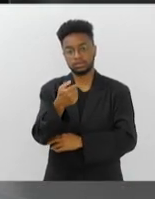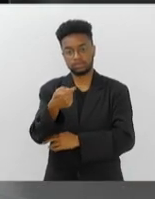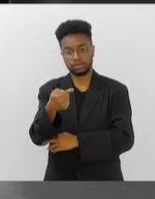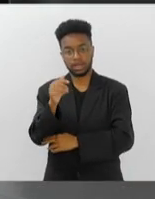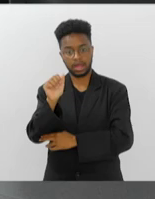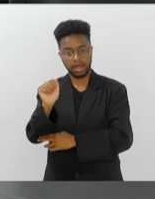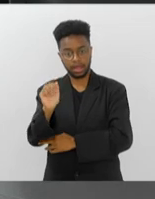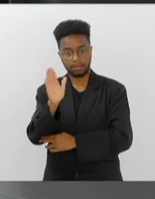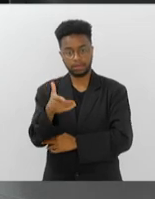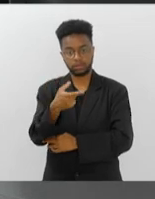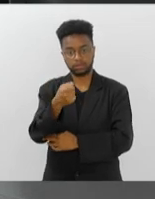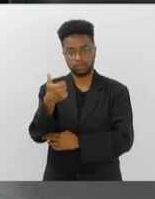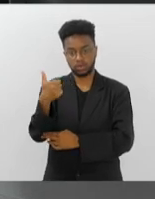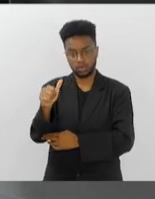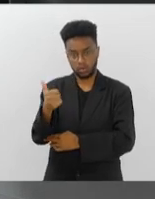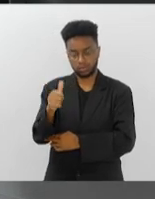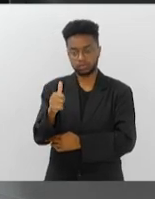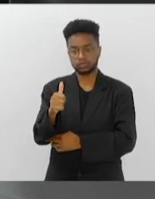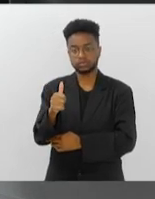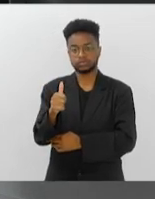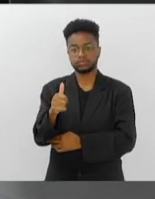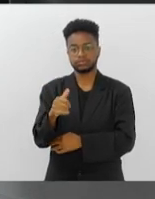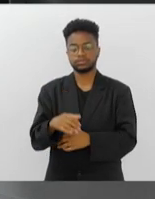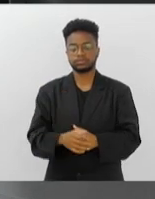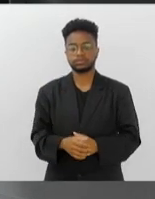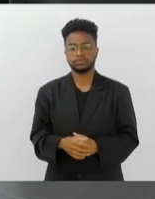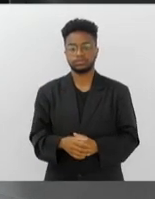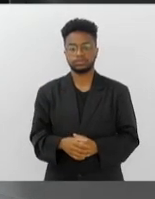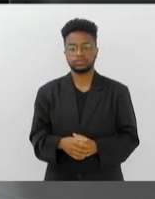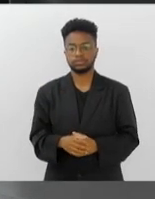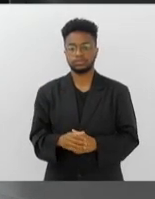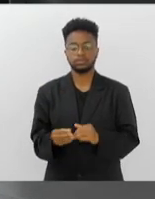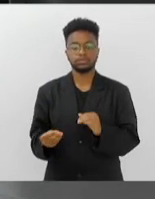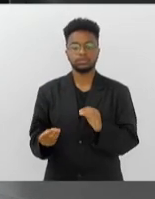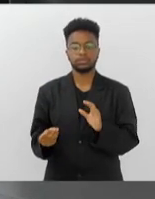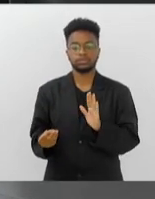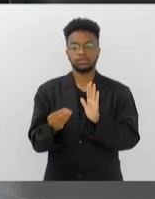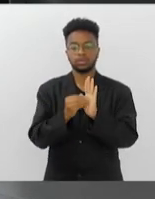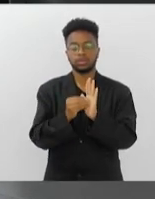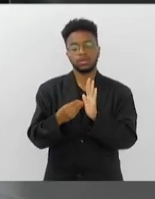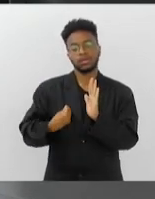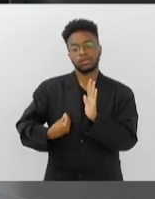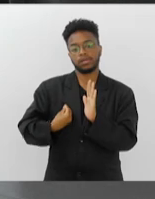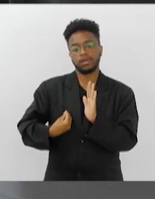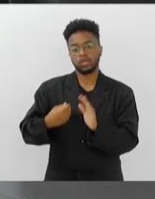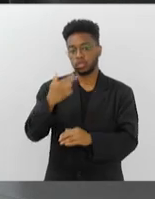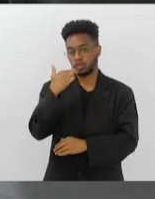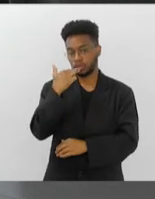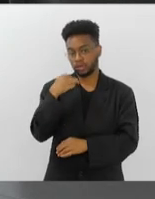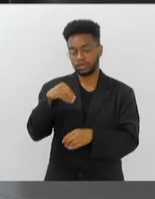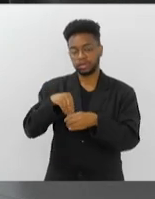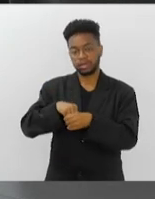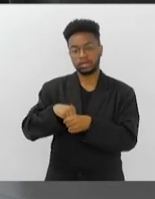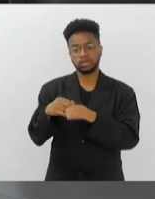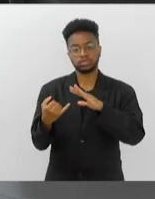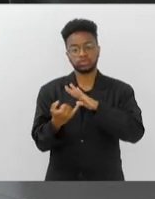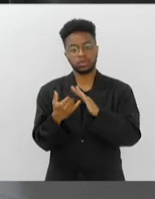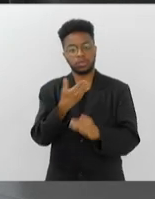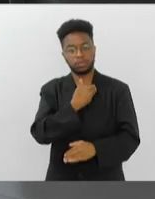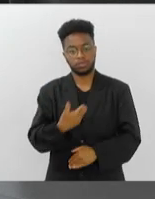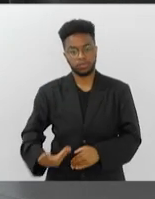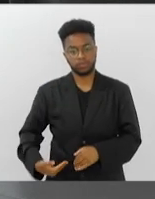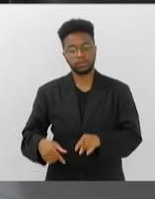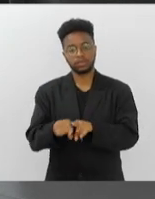dos deputados Bernardo Rossi e Luiz Martins, em que fica instituída a presença de nutricionistas nas equipes das instituições públicas e privadas de